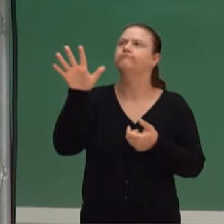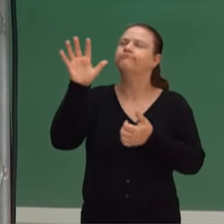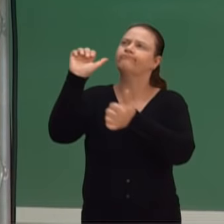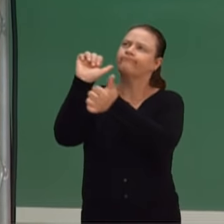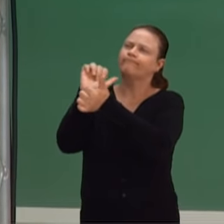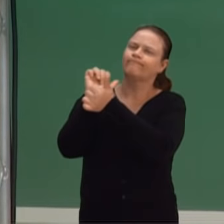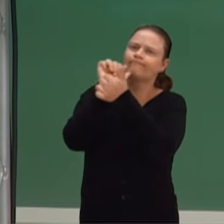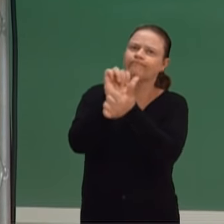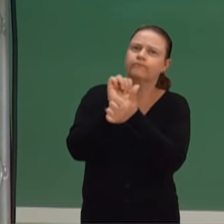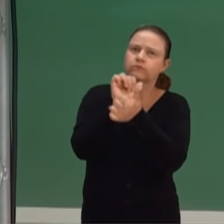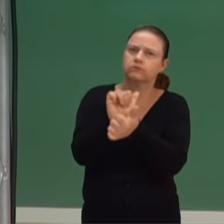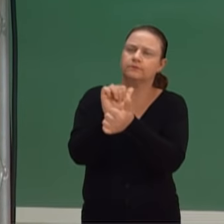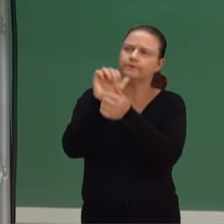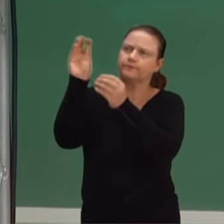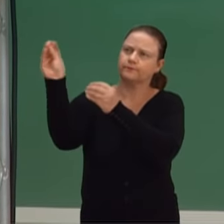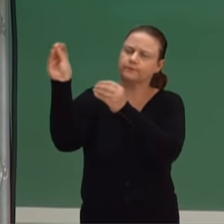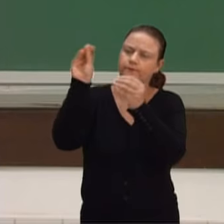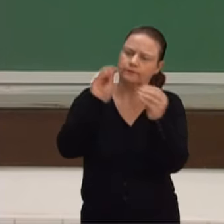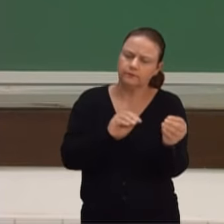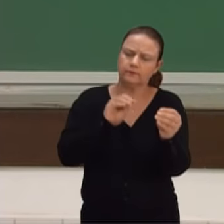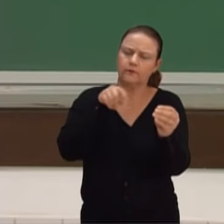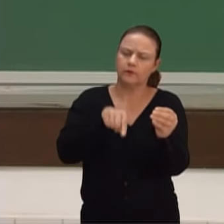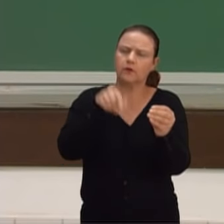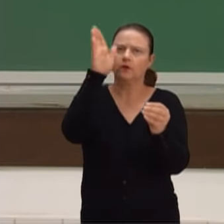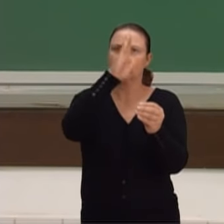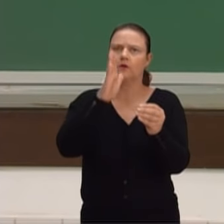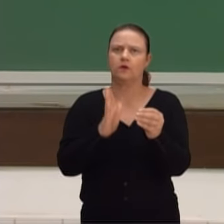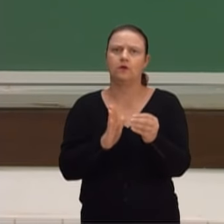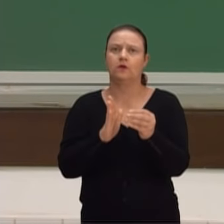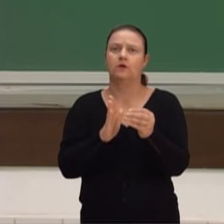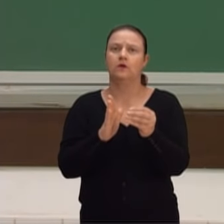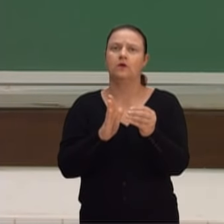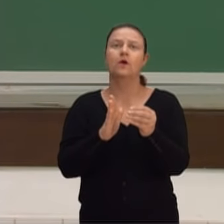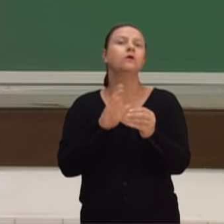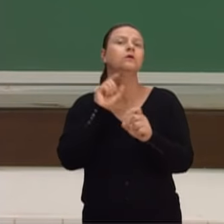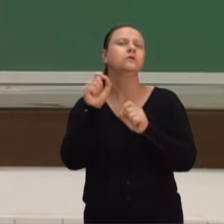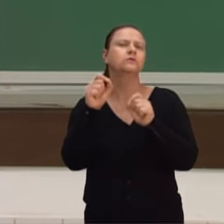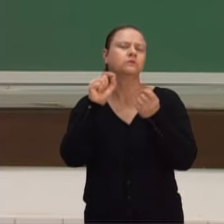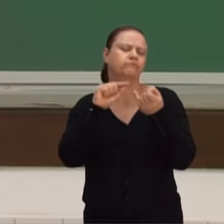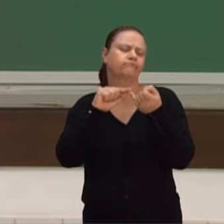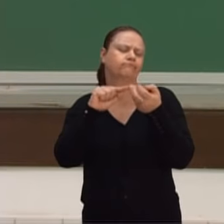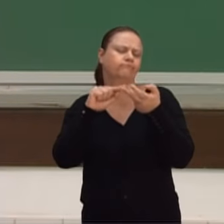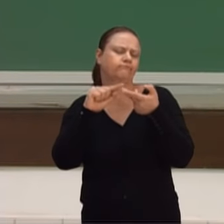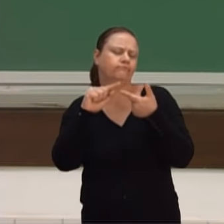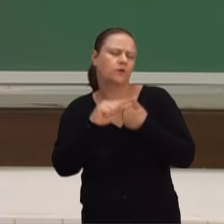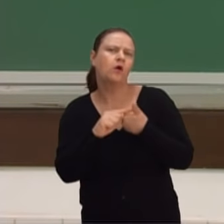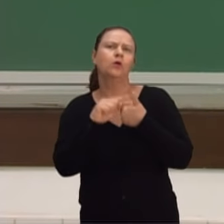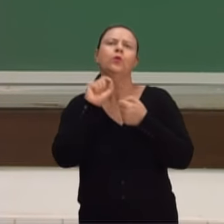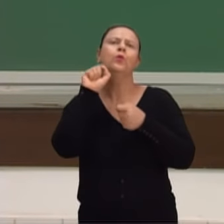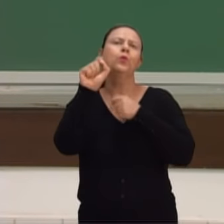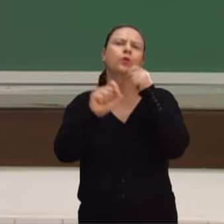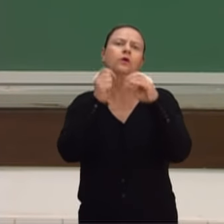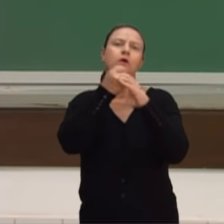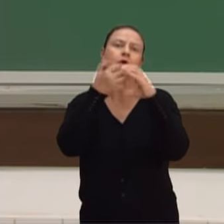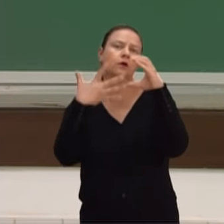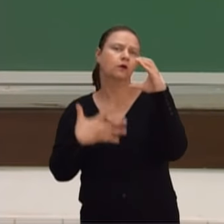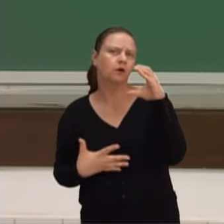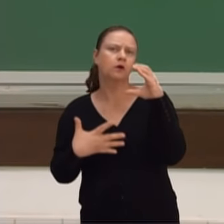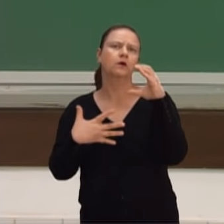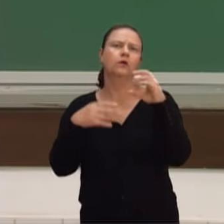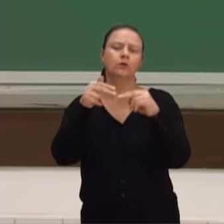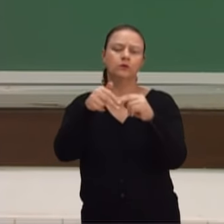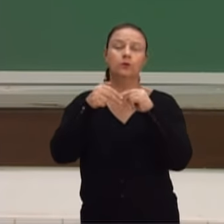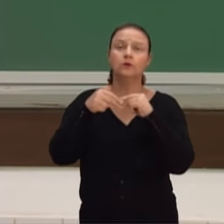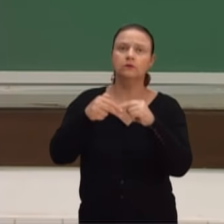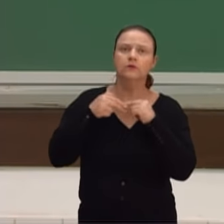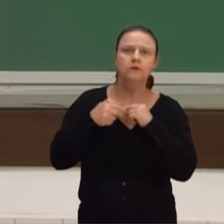o Brasil. Esse dá lucro, a escravidão indígena não. Então você tem alguns elementos que vão dar motivo